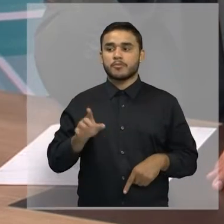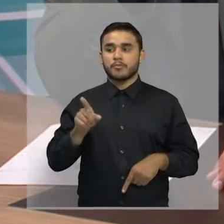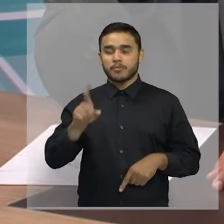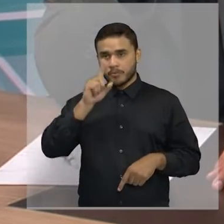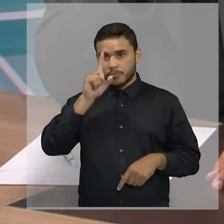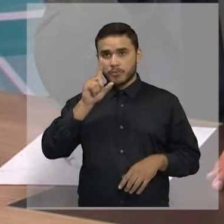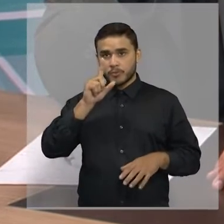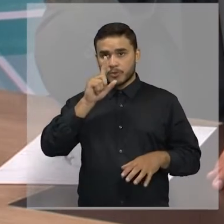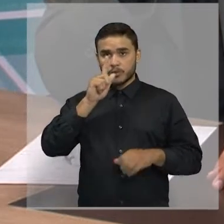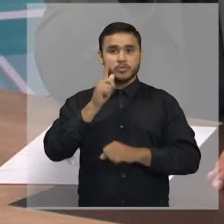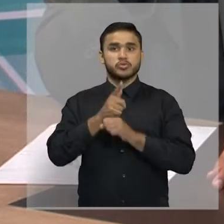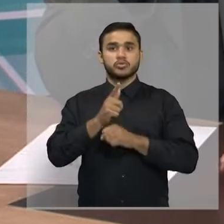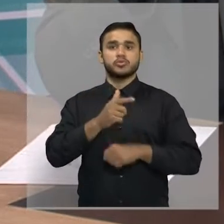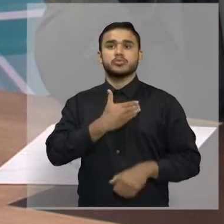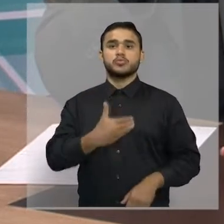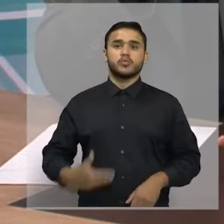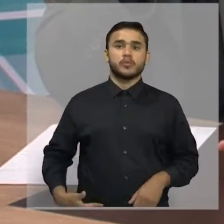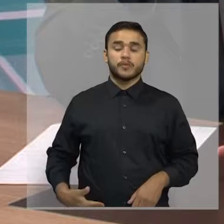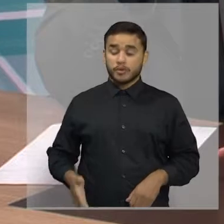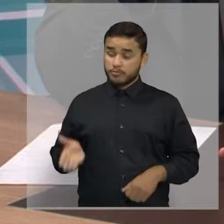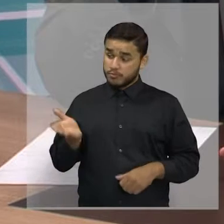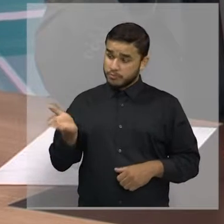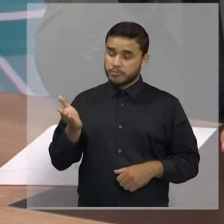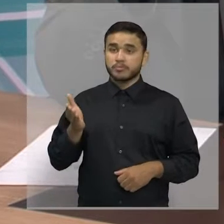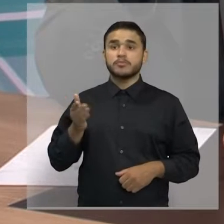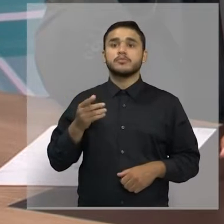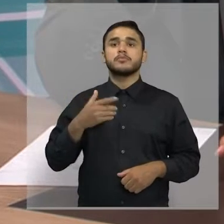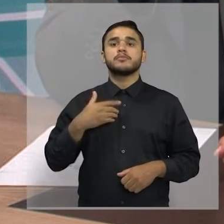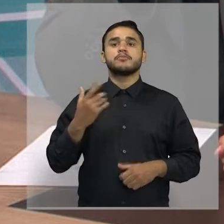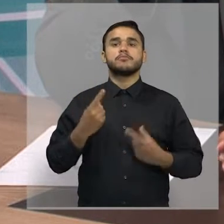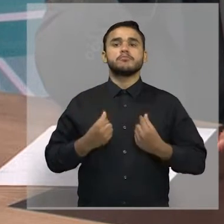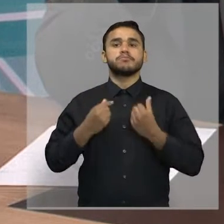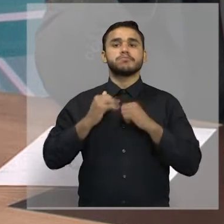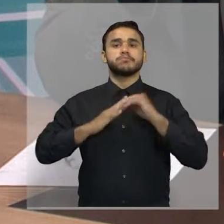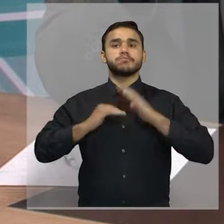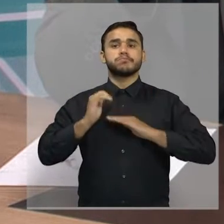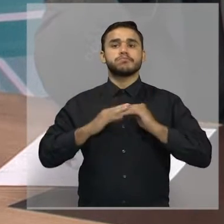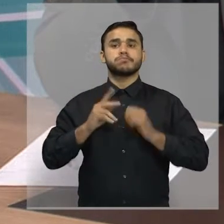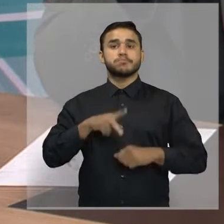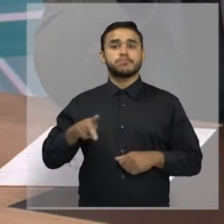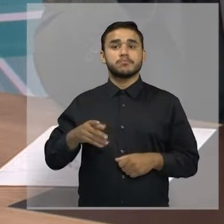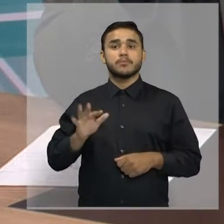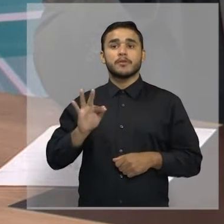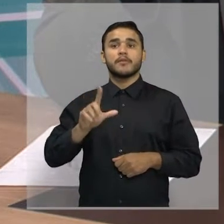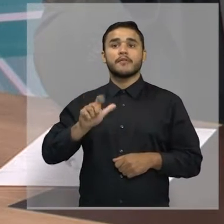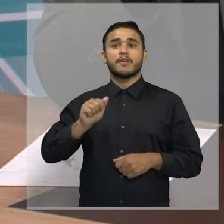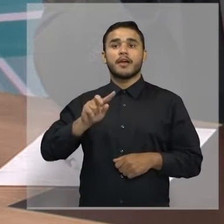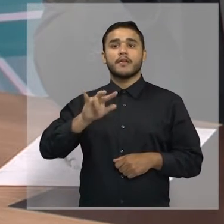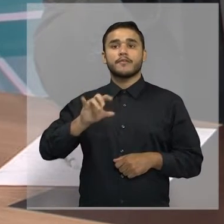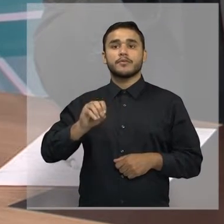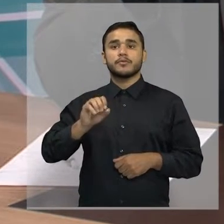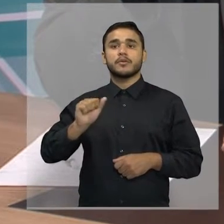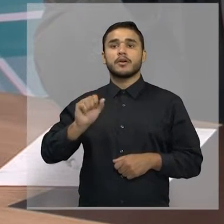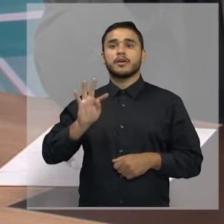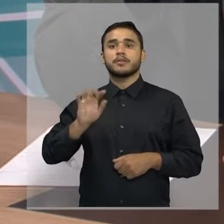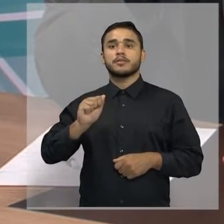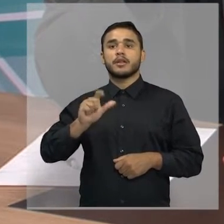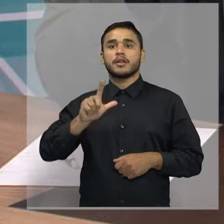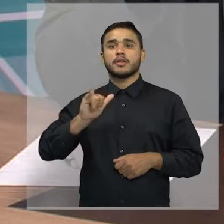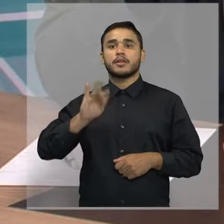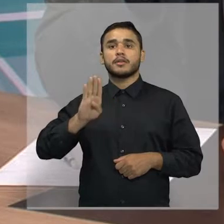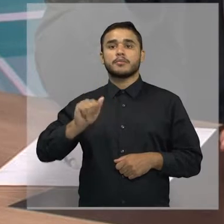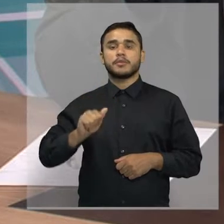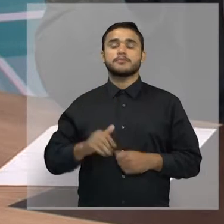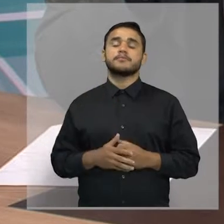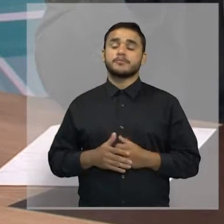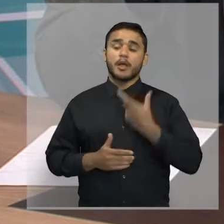Planejamento e Gestão do Governo do Estado do Ceará, o economista professor Flávio Ataliba. E debatendo com o professor Flávio Ataliba, nós temos